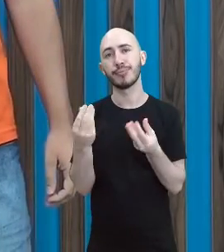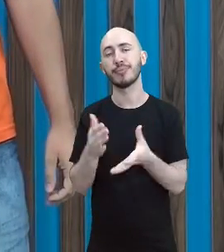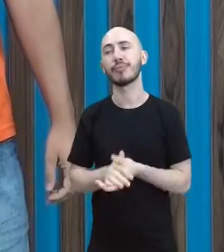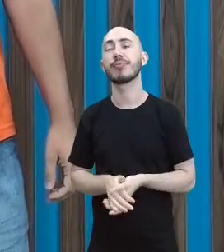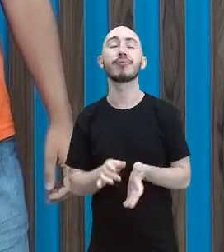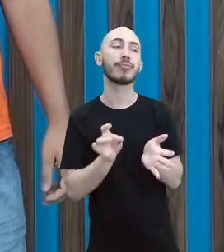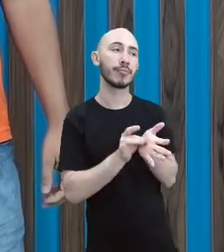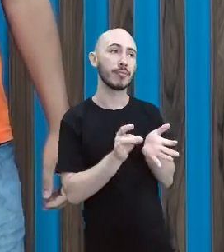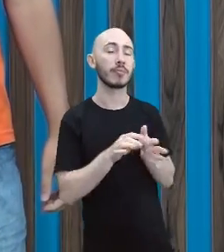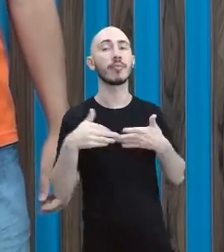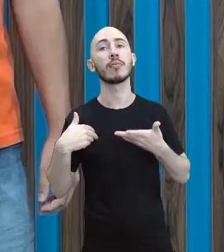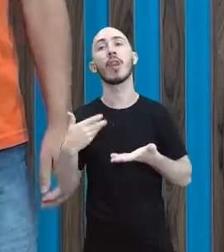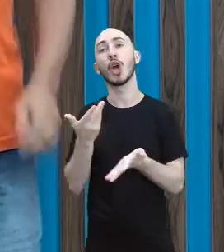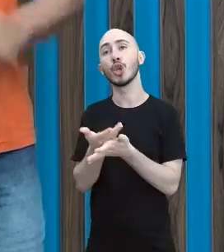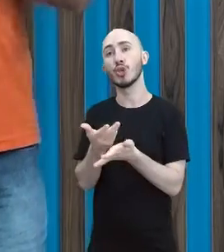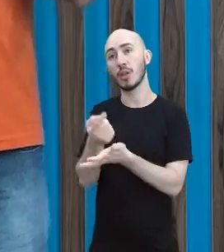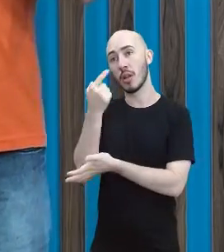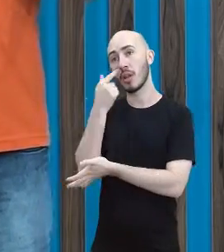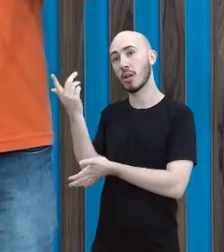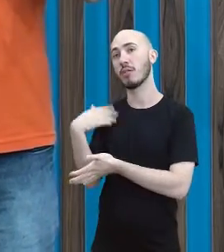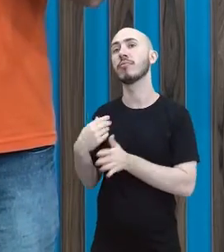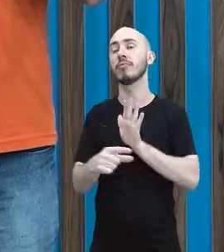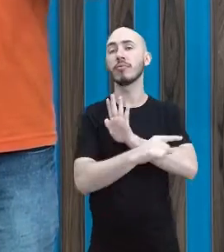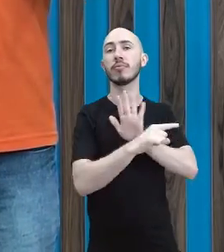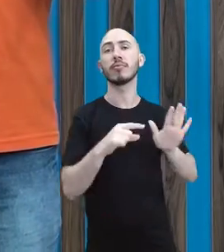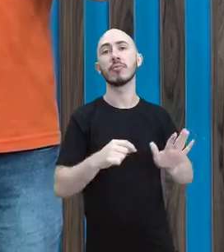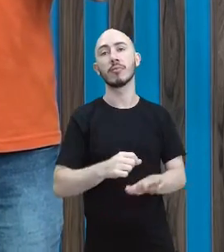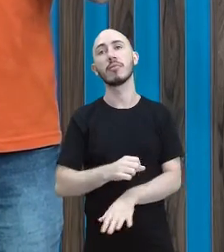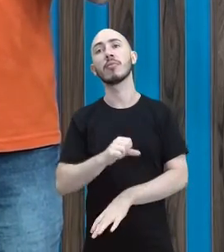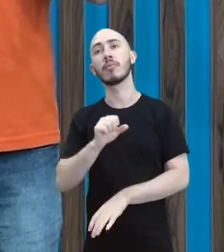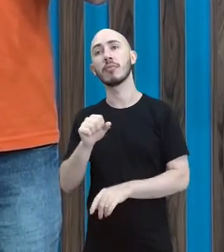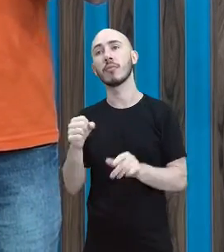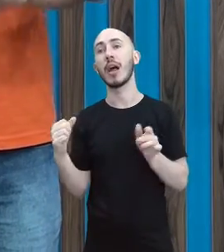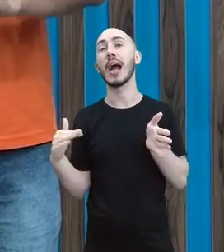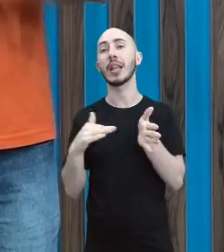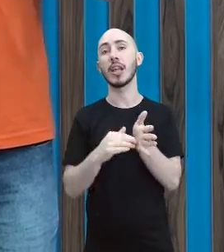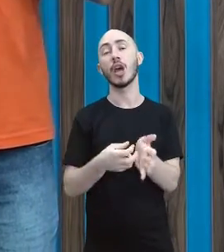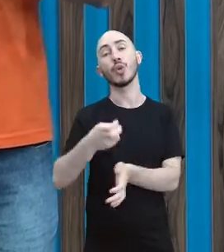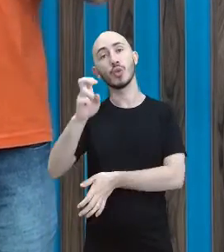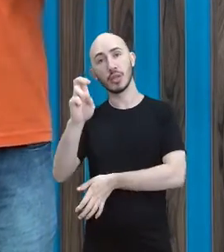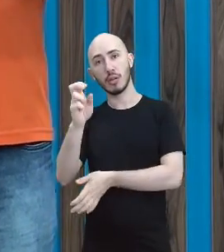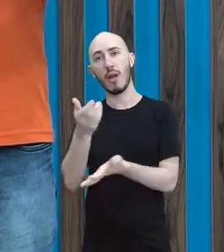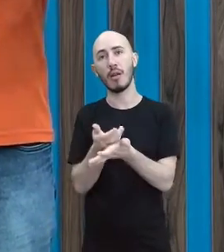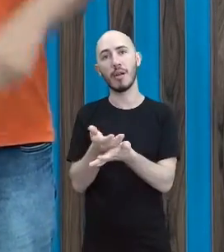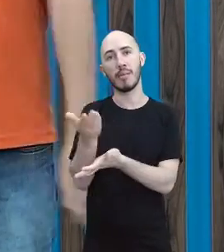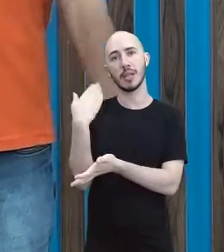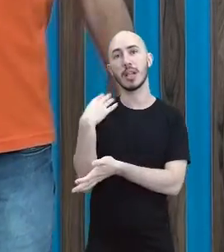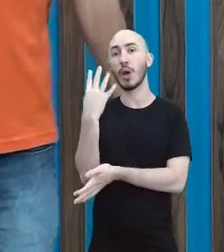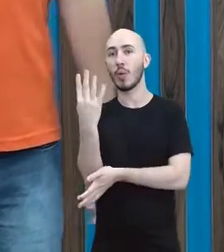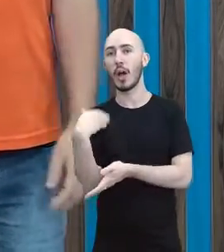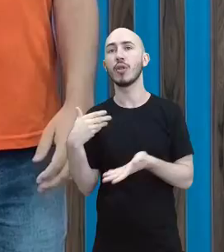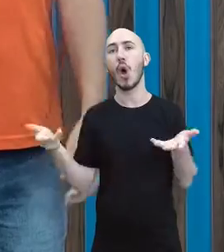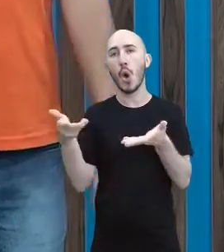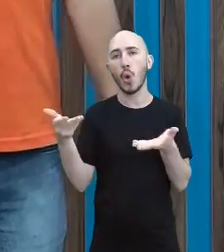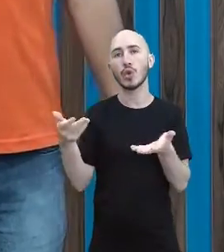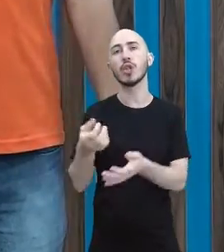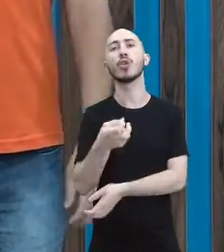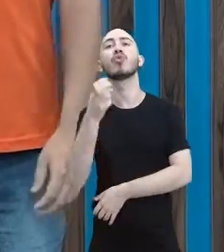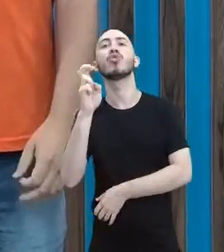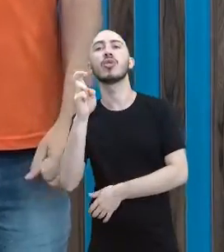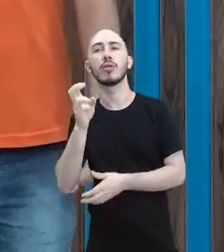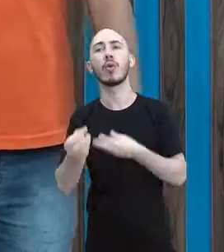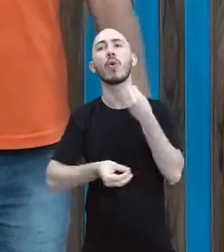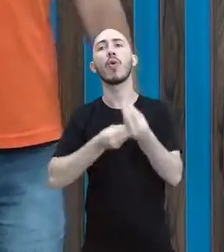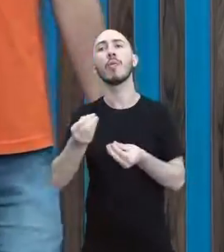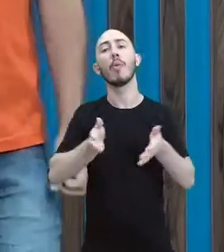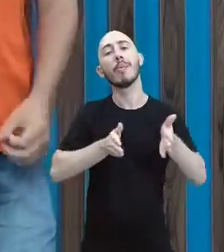da ditadura a partir do ato institucional número 5, viu que na aula passada nós vimos até o 4, tá? E as reações ao regime ditatorial, tá certo? Por